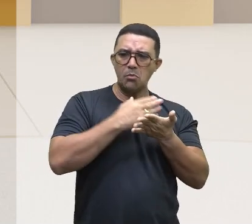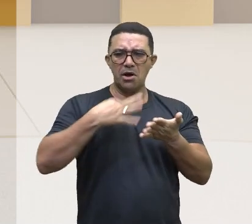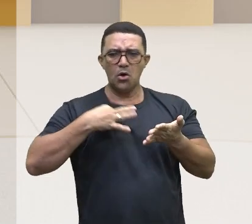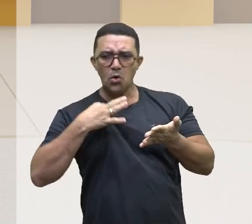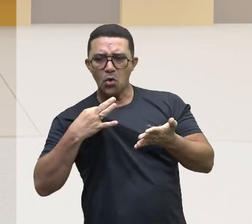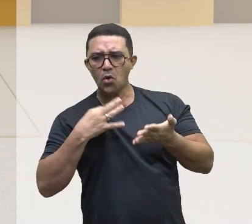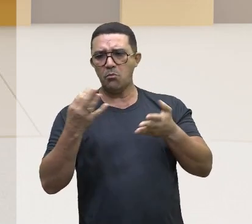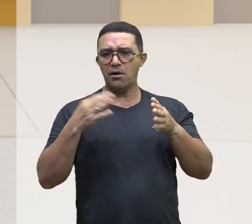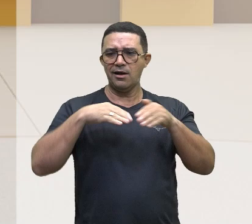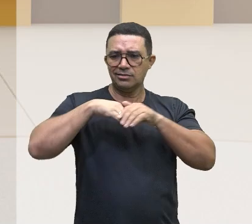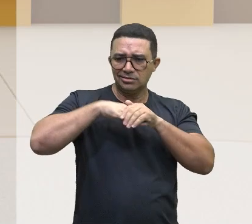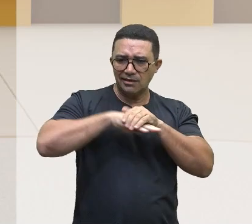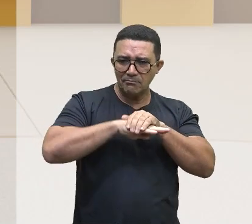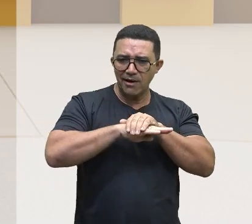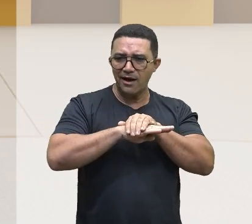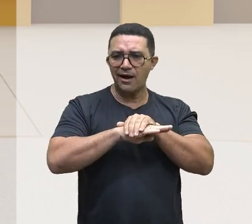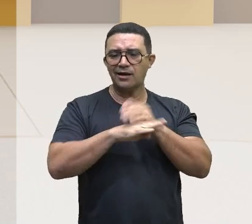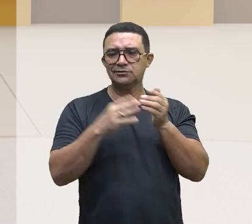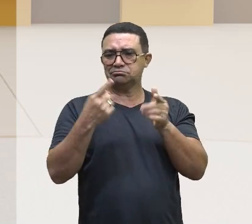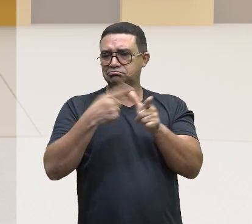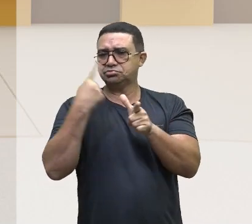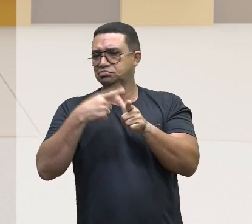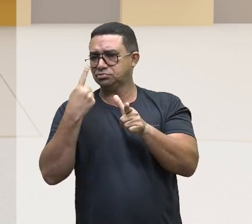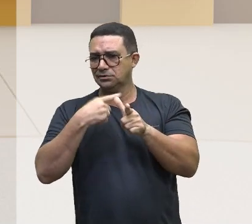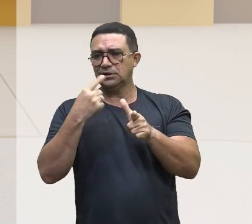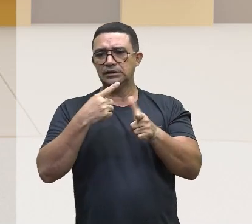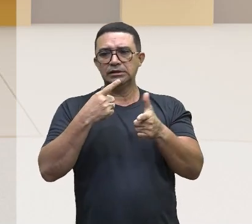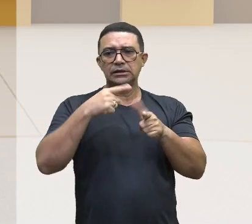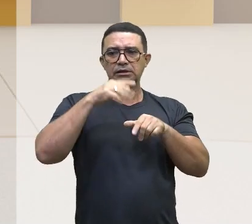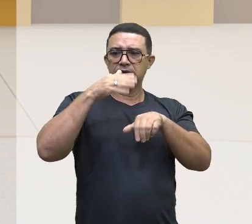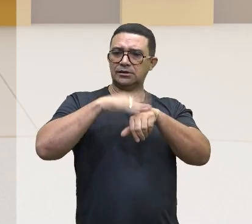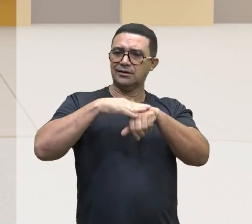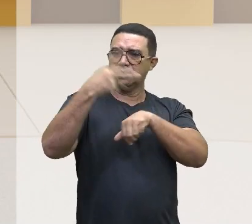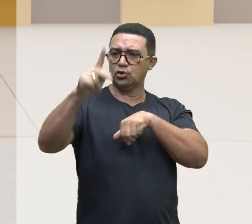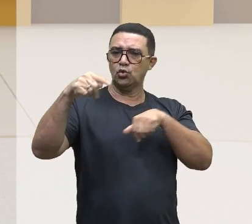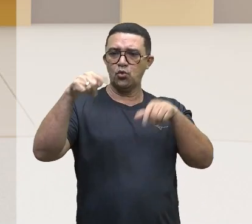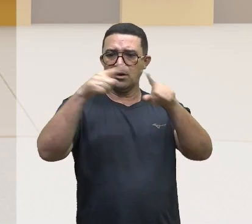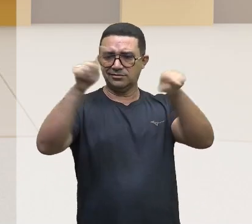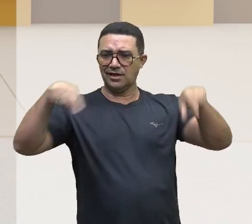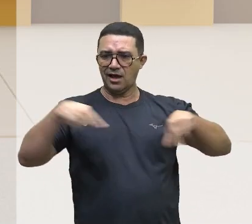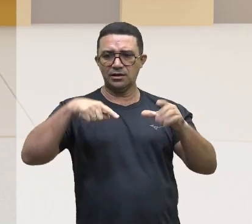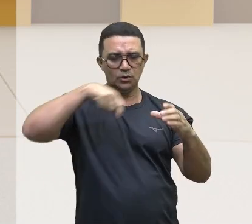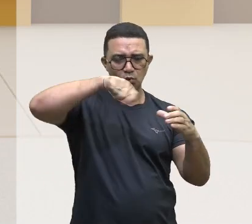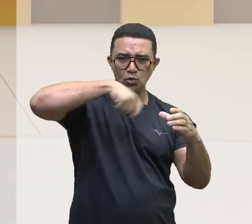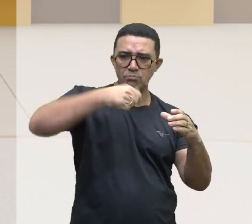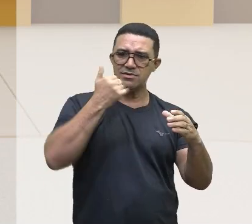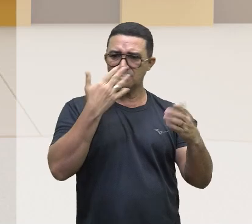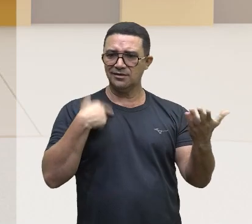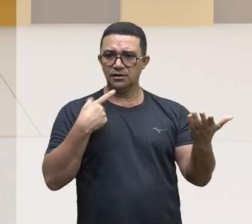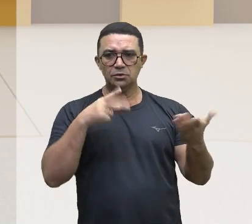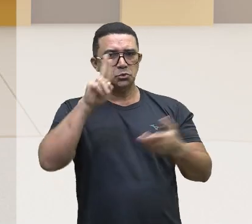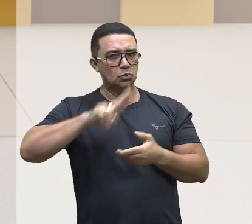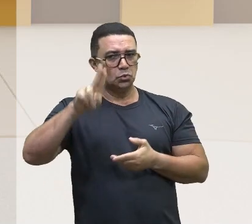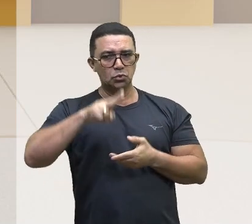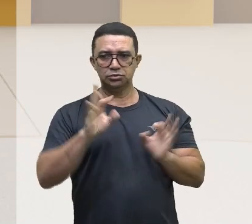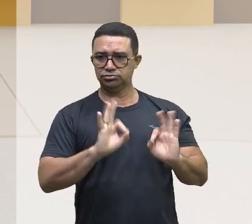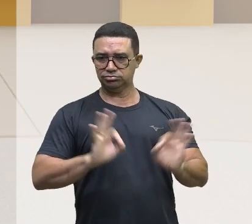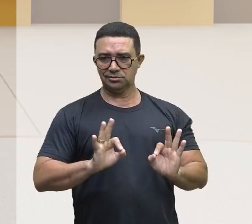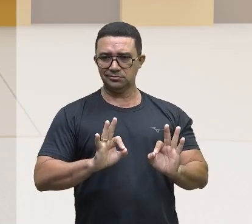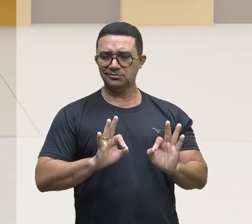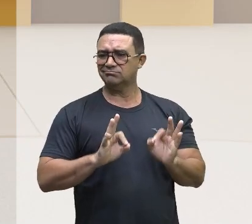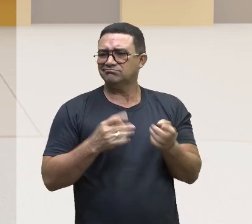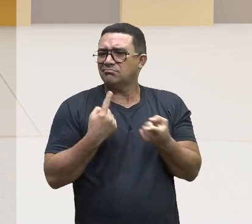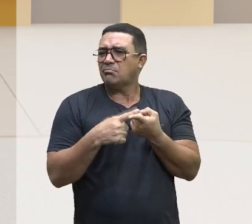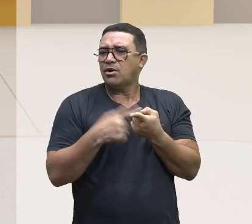algum calçado, alguma coisa lá na sua cozinha, na sua sala que você não usa. E o que aconteceu? Por que foi